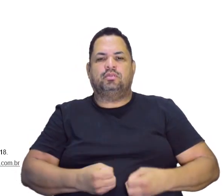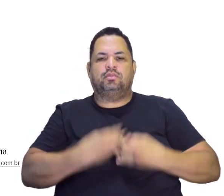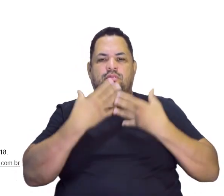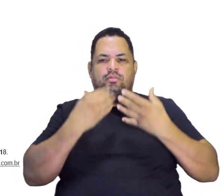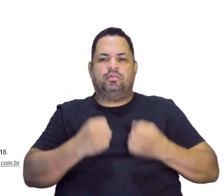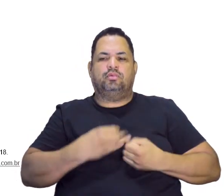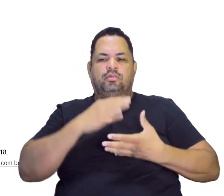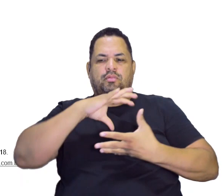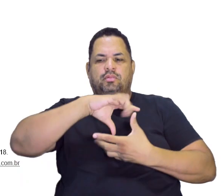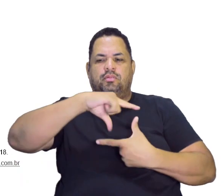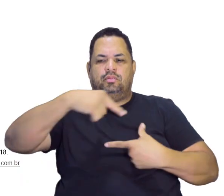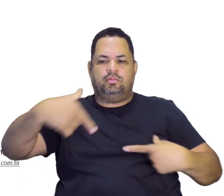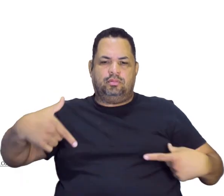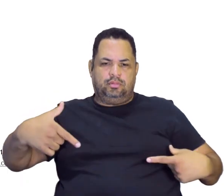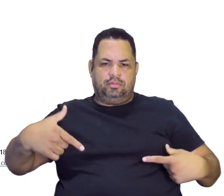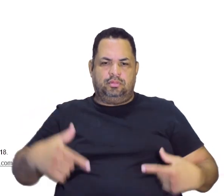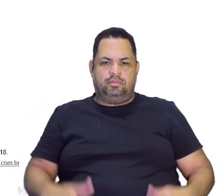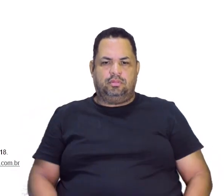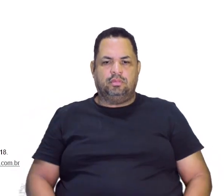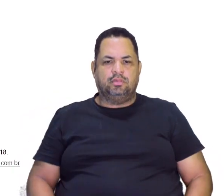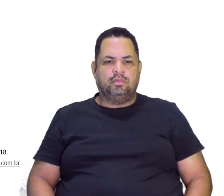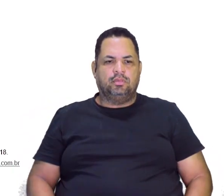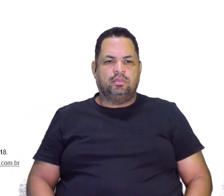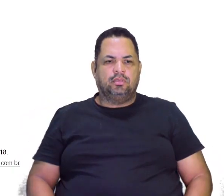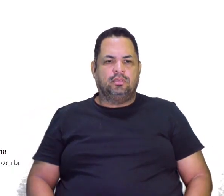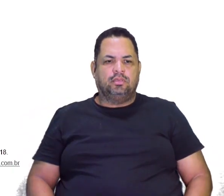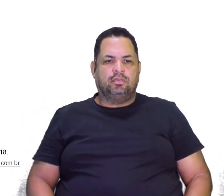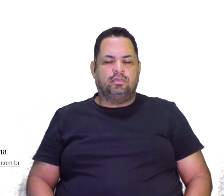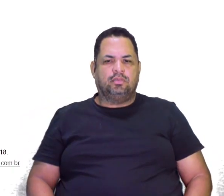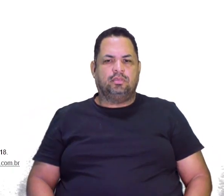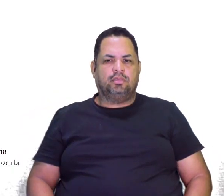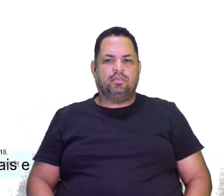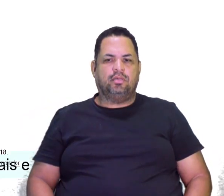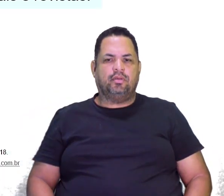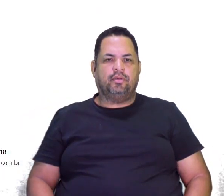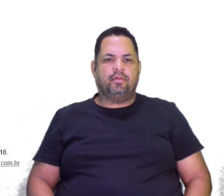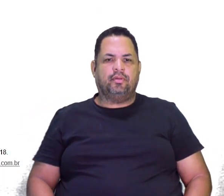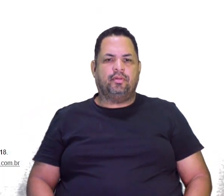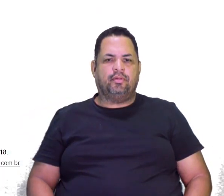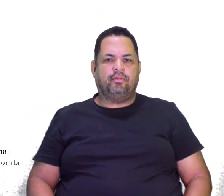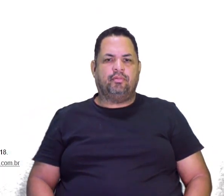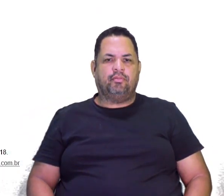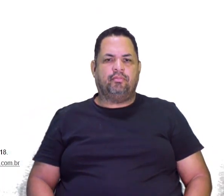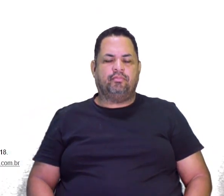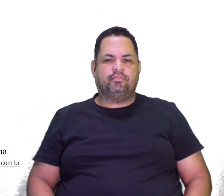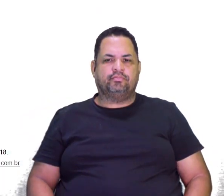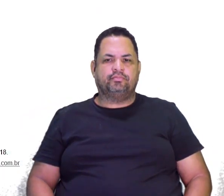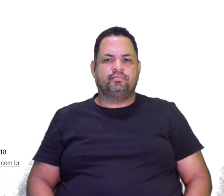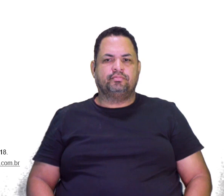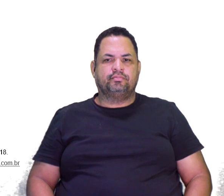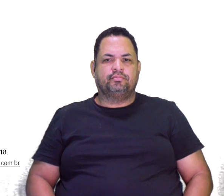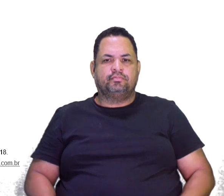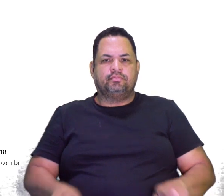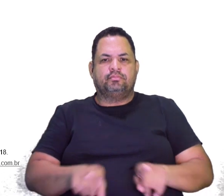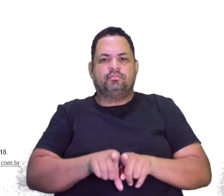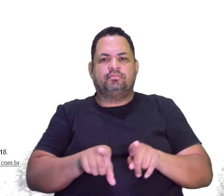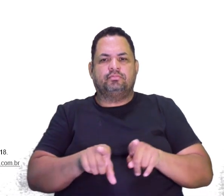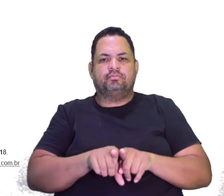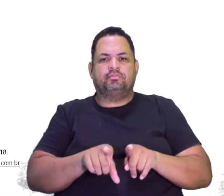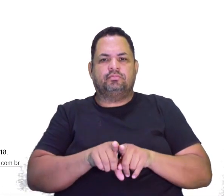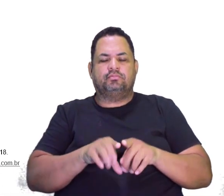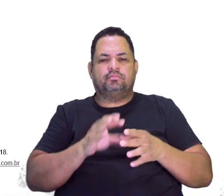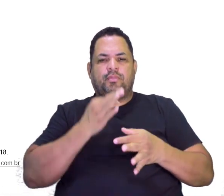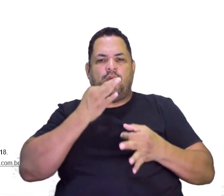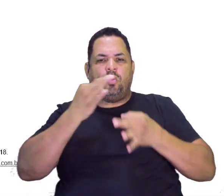modernistas né primeira fase então ele ele também foi